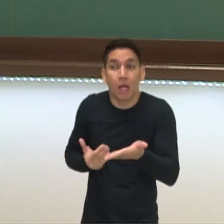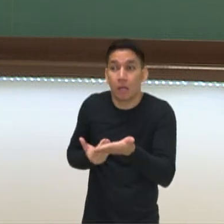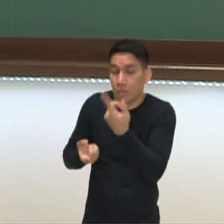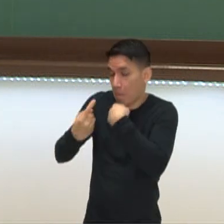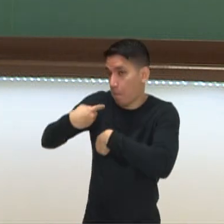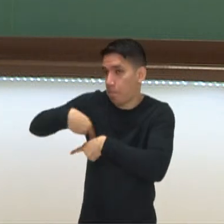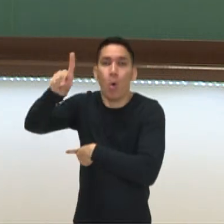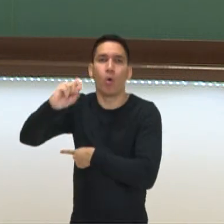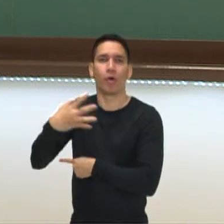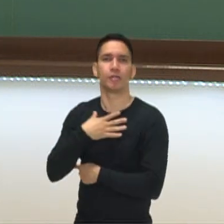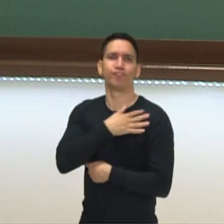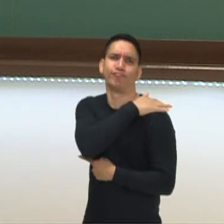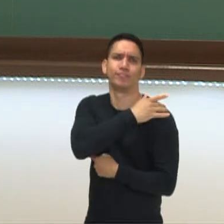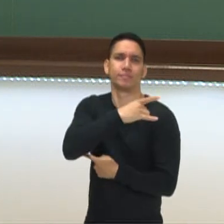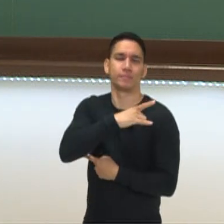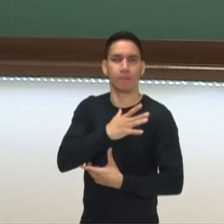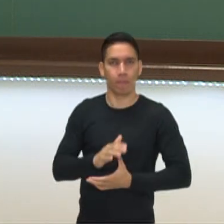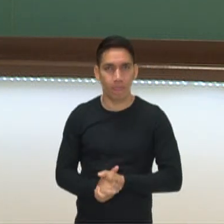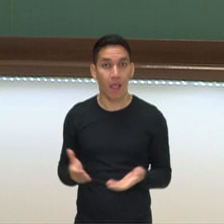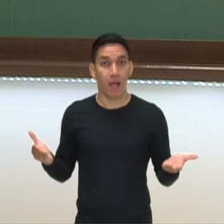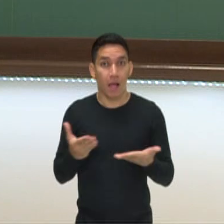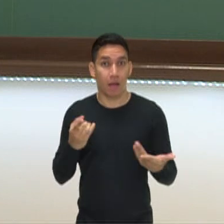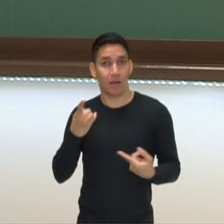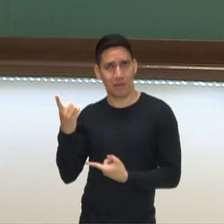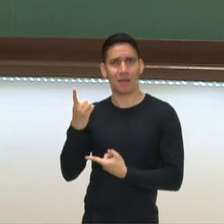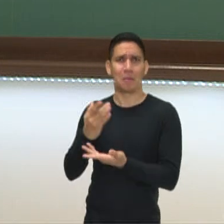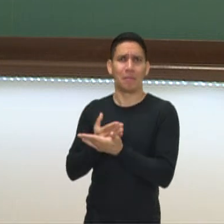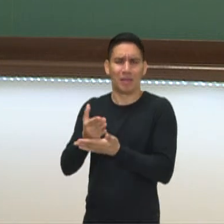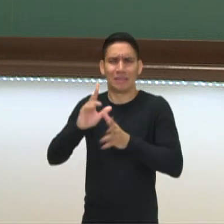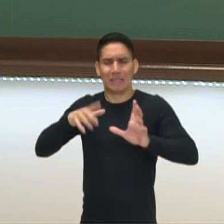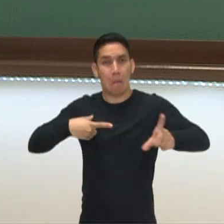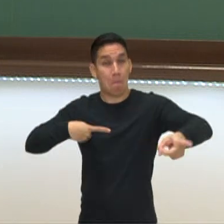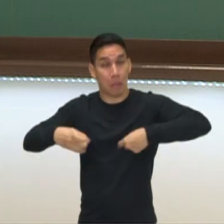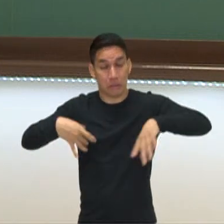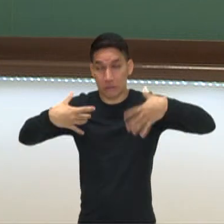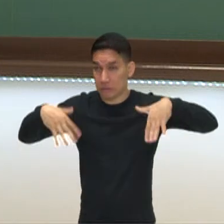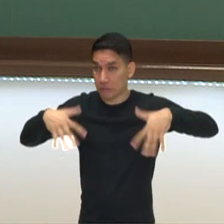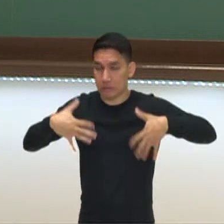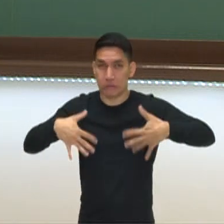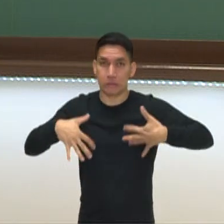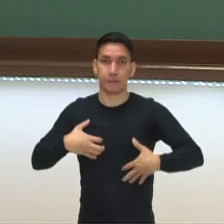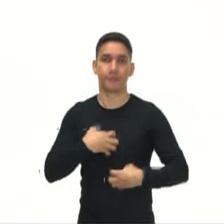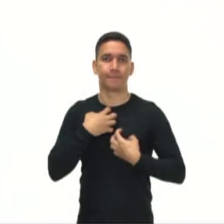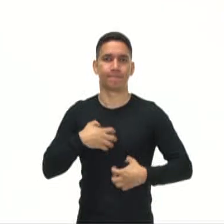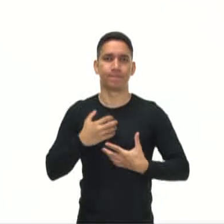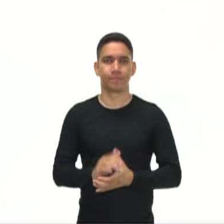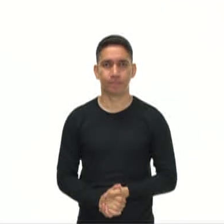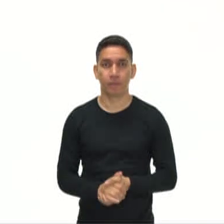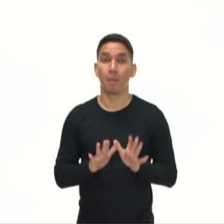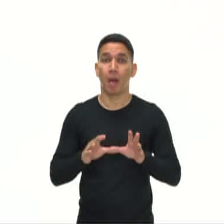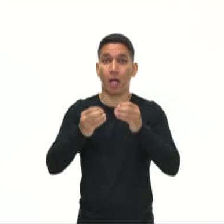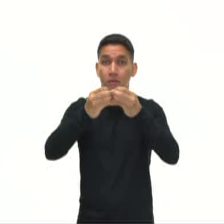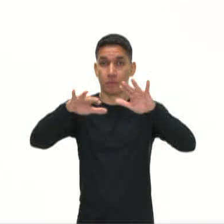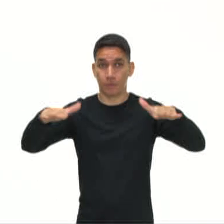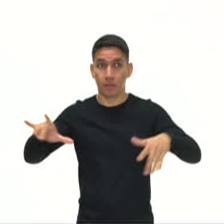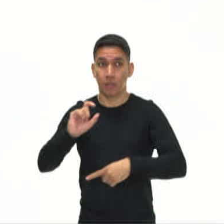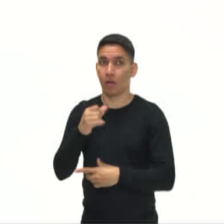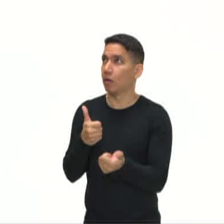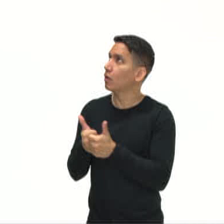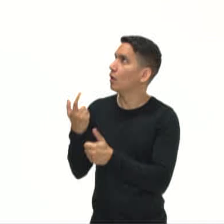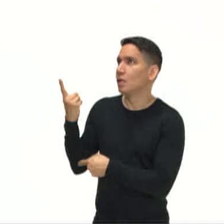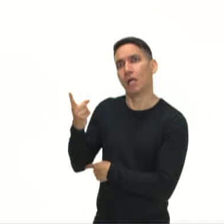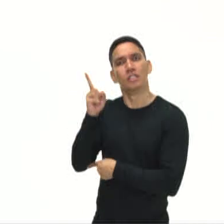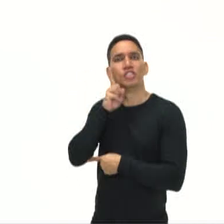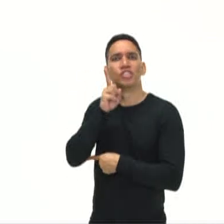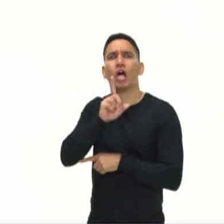iniciativa militar. Agora, eles estão numa batalha mais desesperada, vamos dizer assim. Já no Pacífico, os Estados Unidos vão